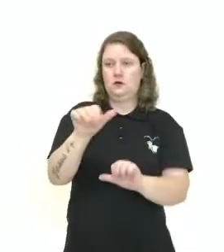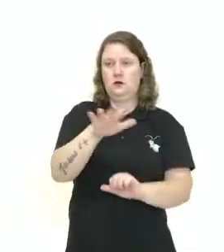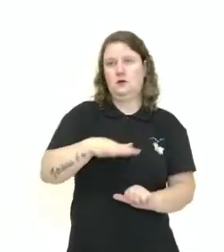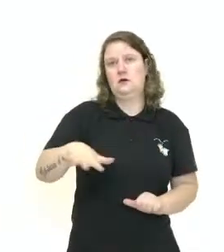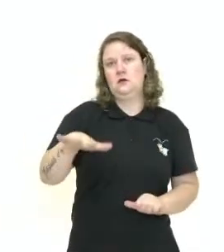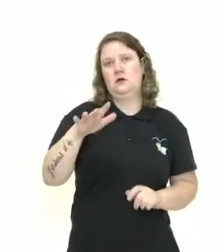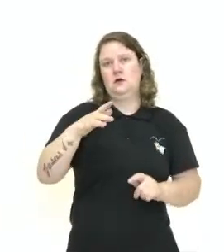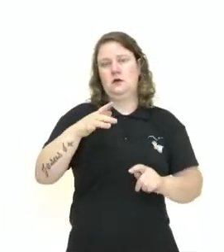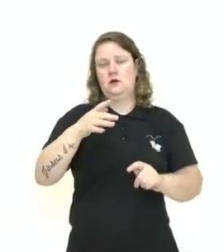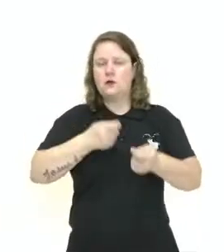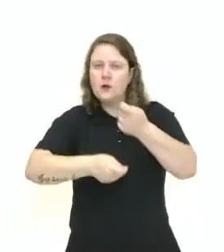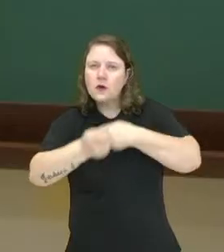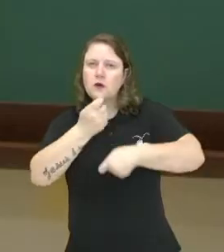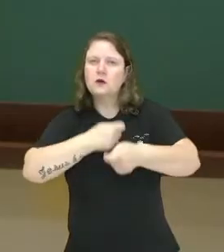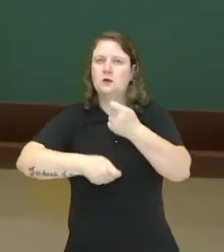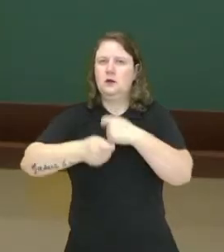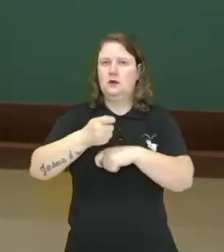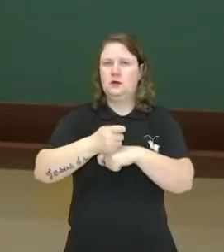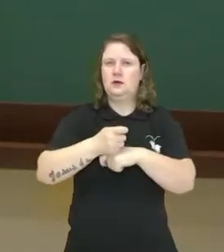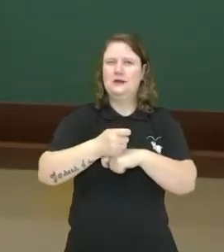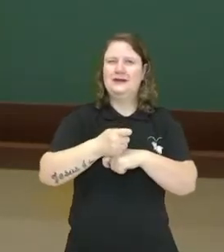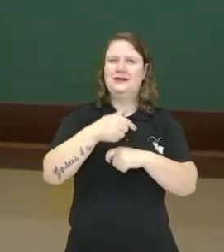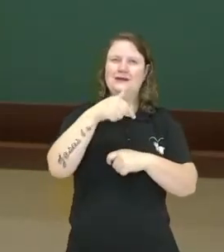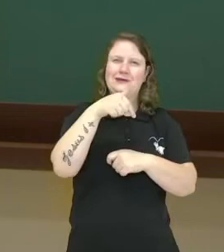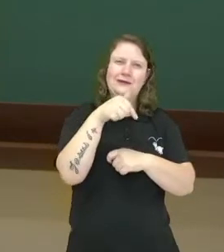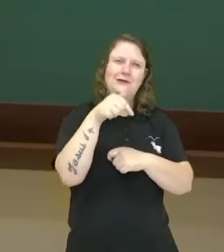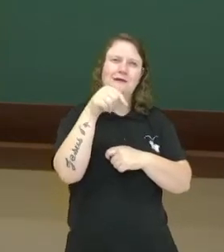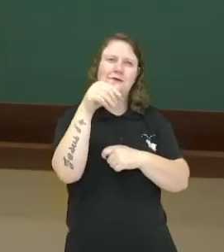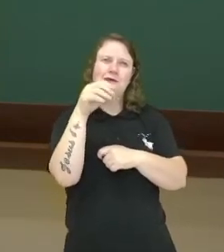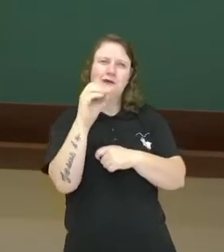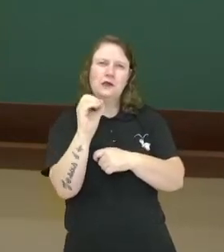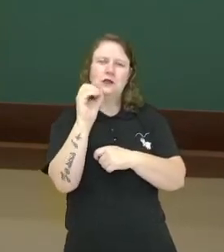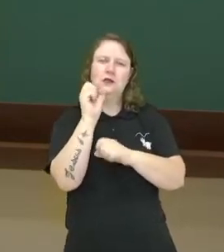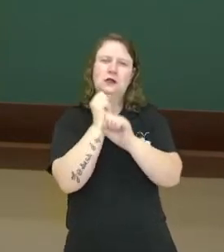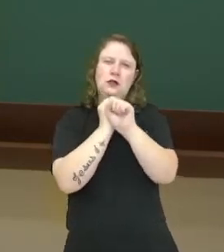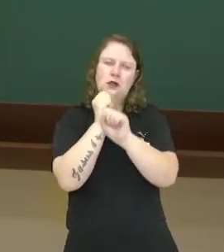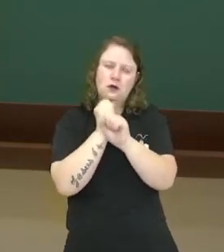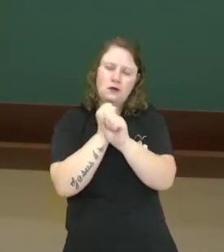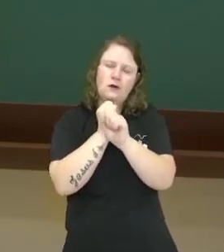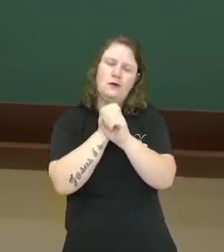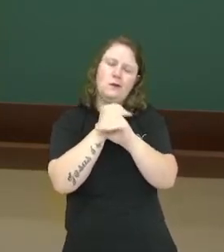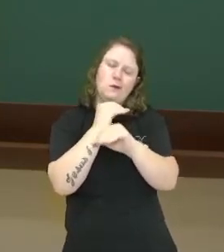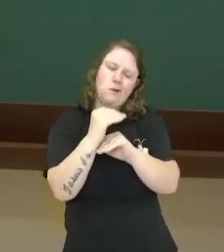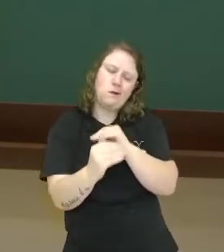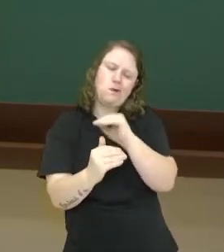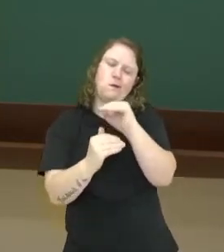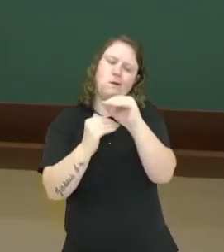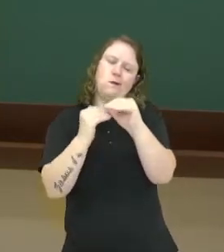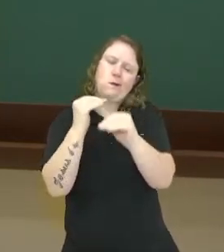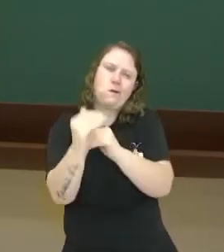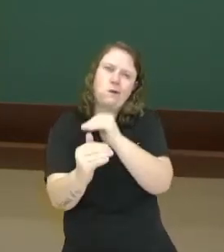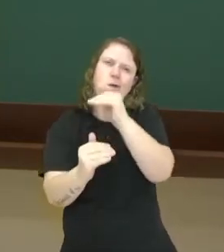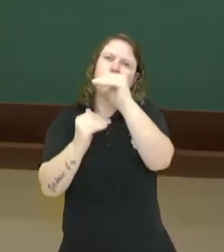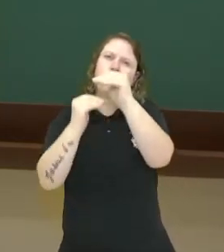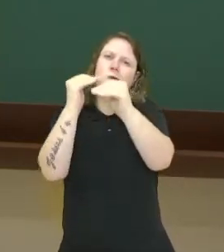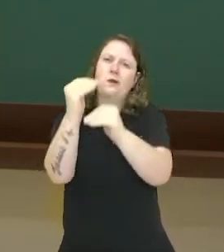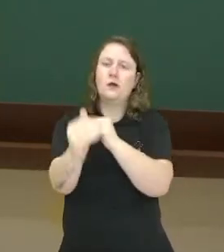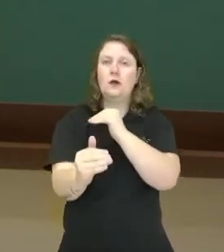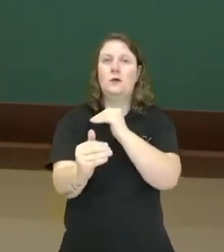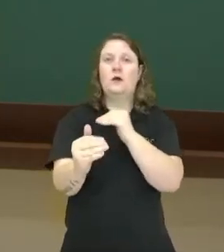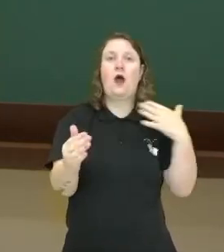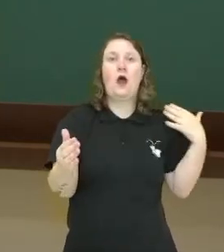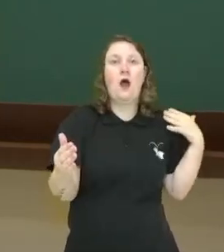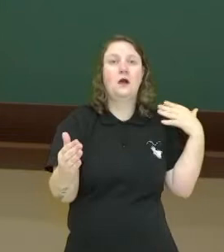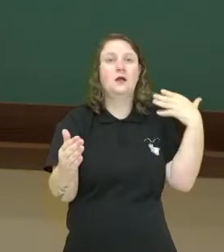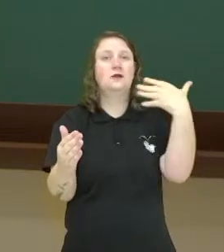últimas 7 décadas, então, desde aquele período lá, ela vem passando por transformações econômicas. E isso fez com que ela